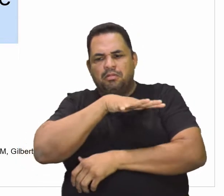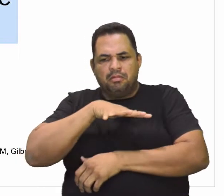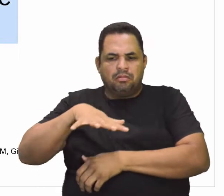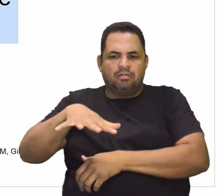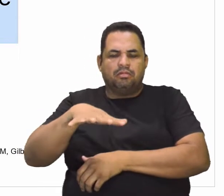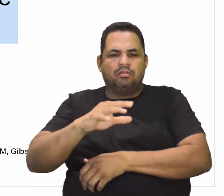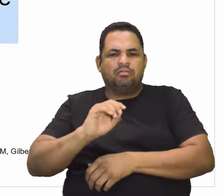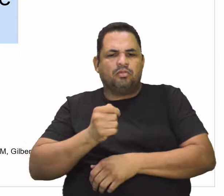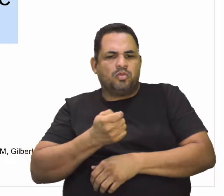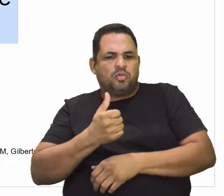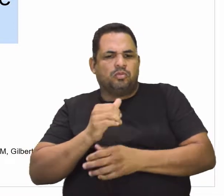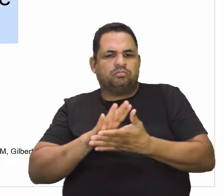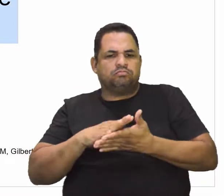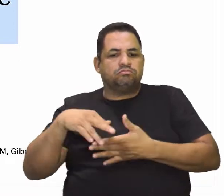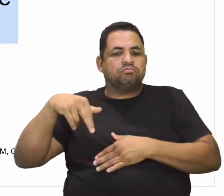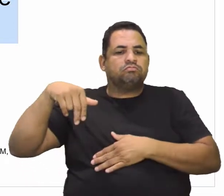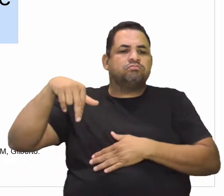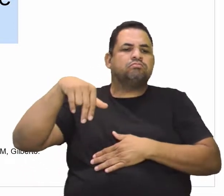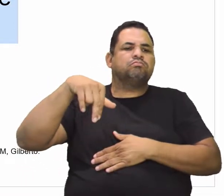que vagavam